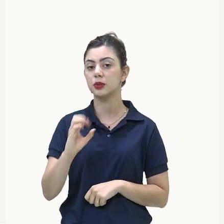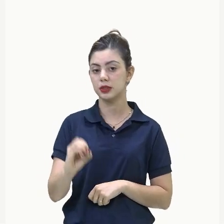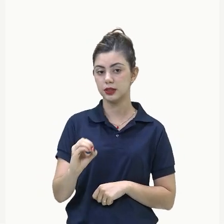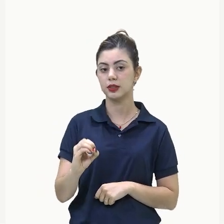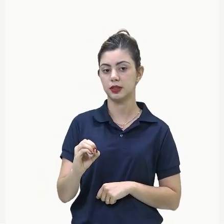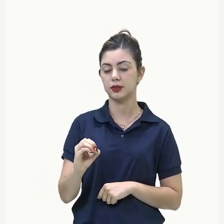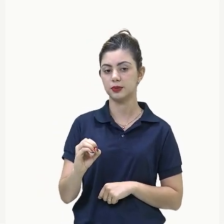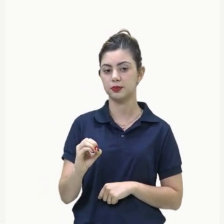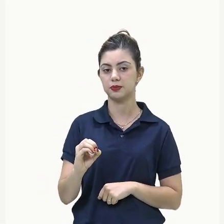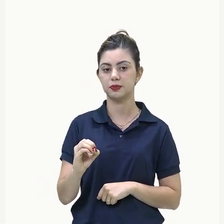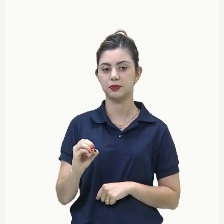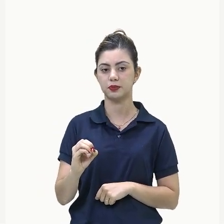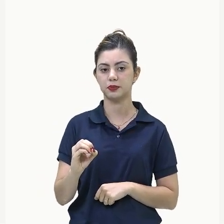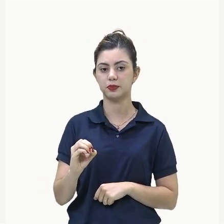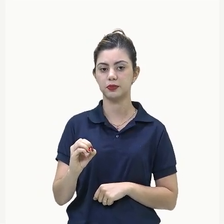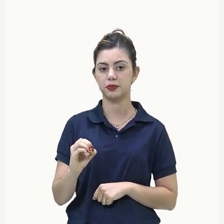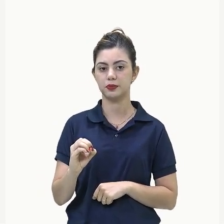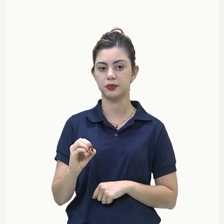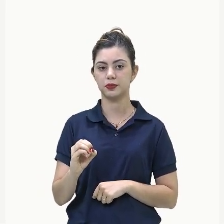0.